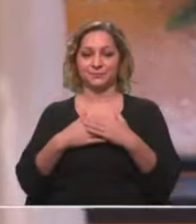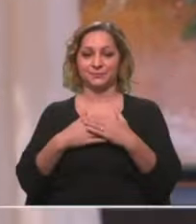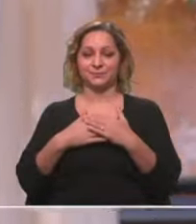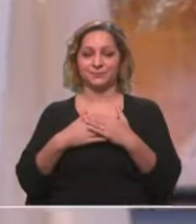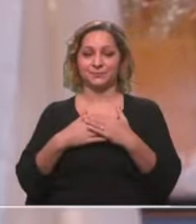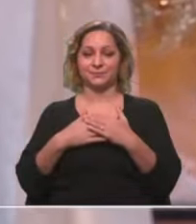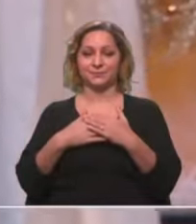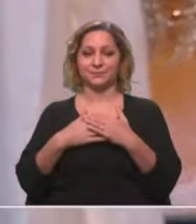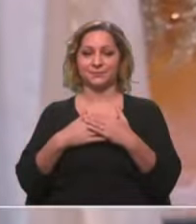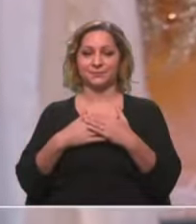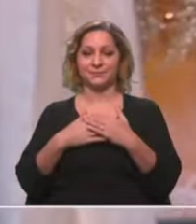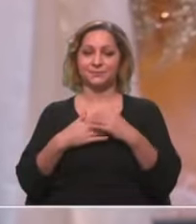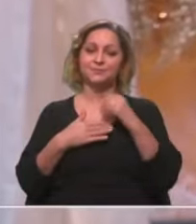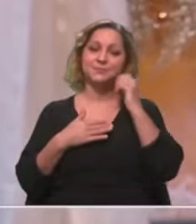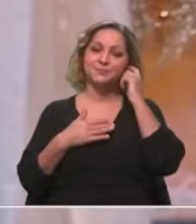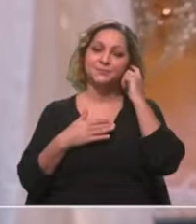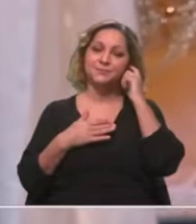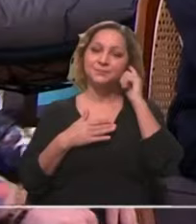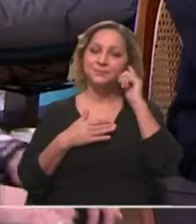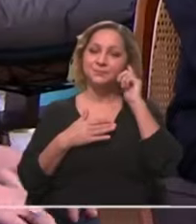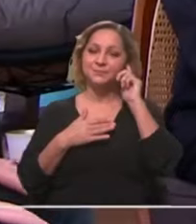ver. Ok.